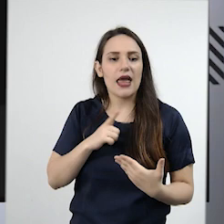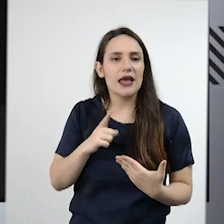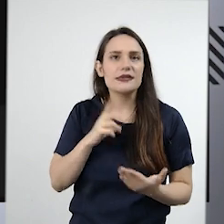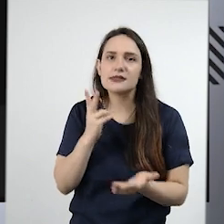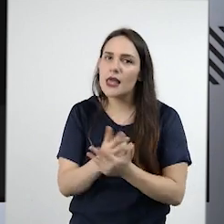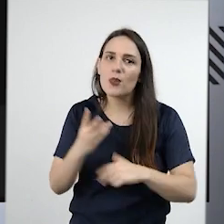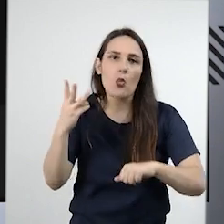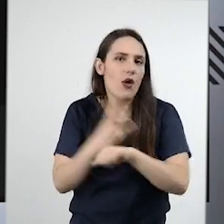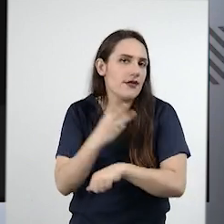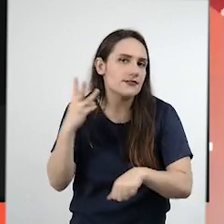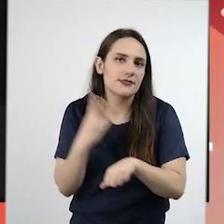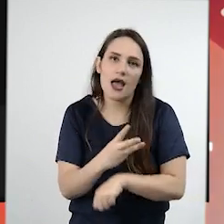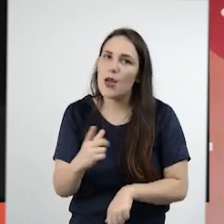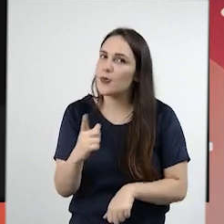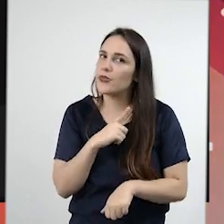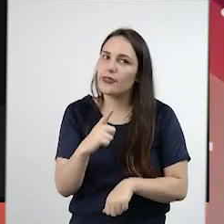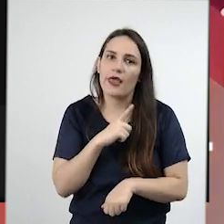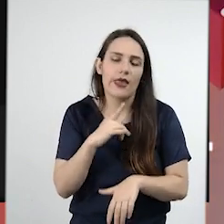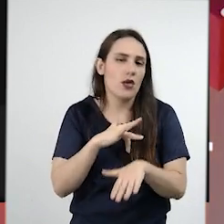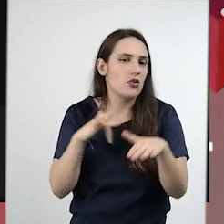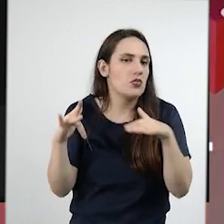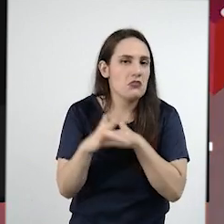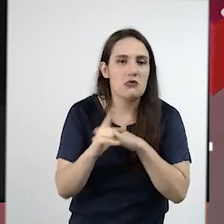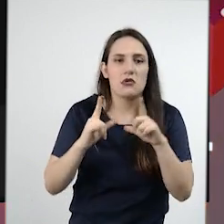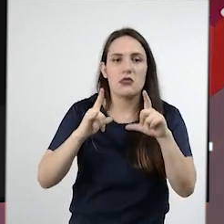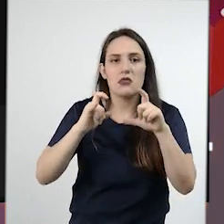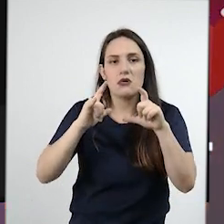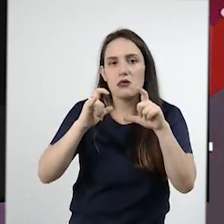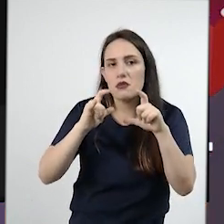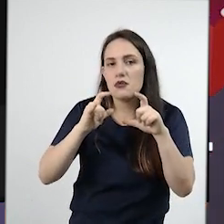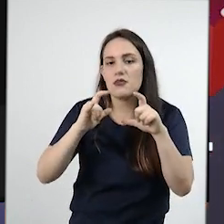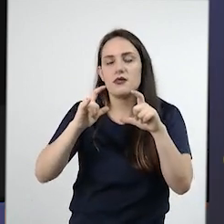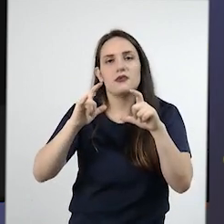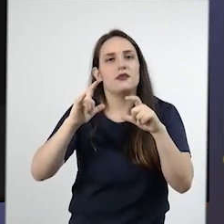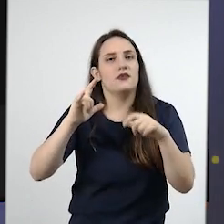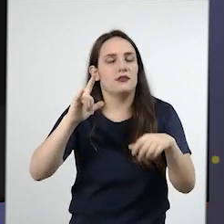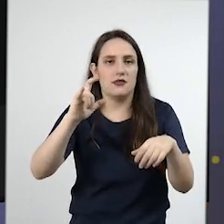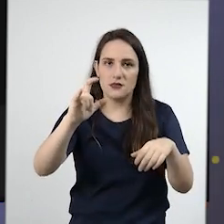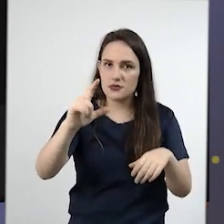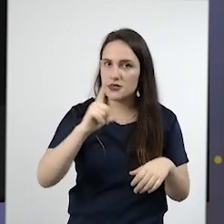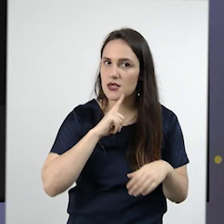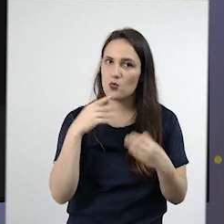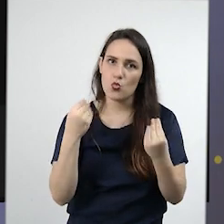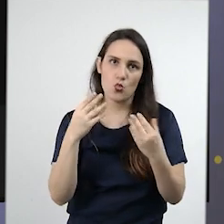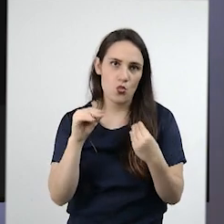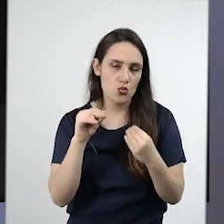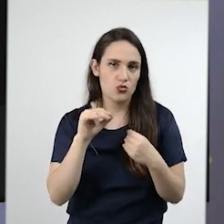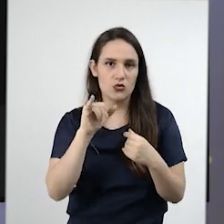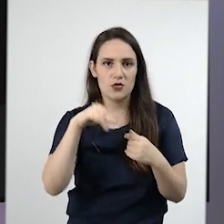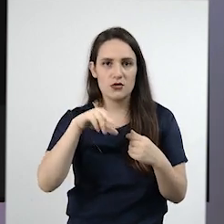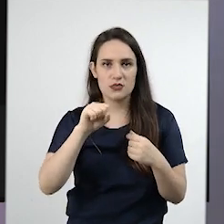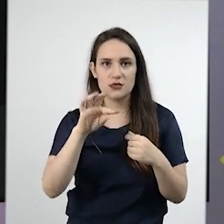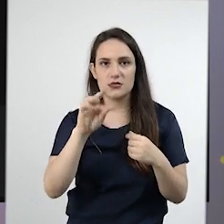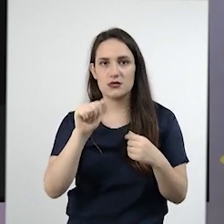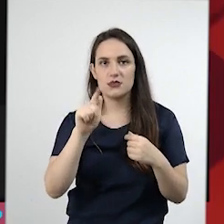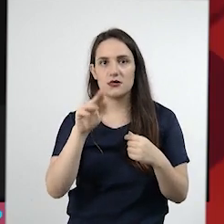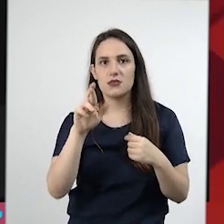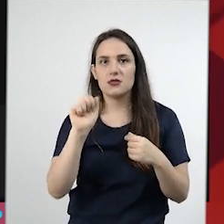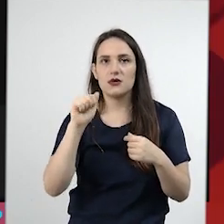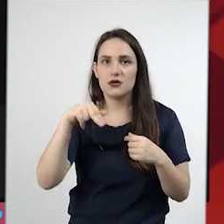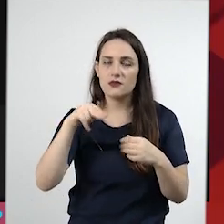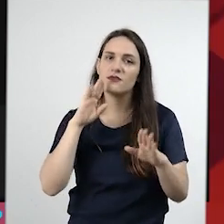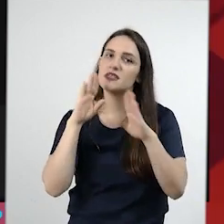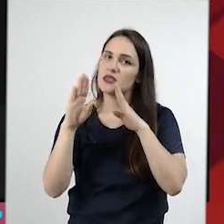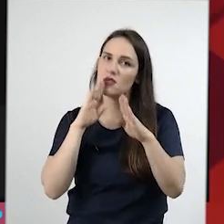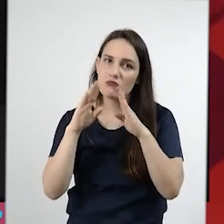nossa vida, do Instagram já muito utilizado, né? Os jovens usam mais, mas o Facebook, outras